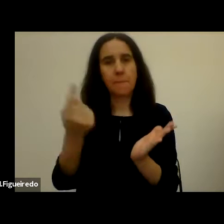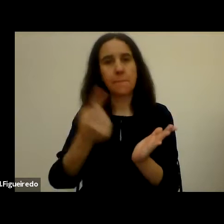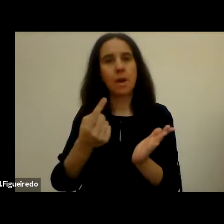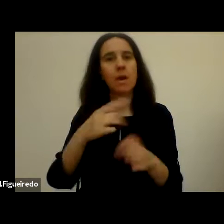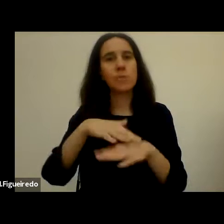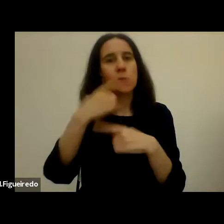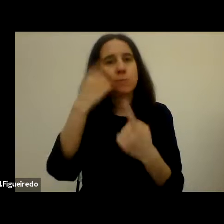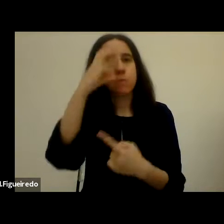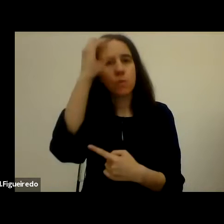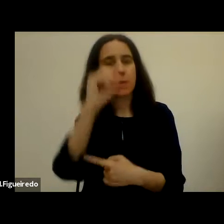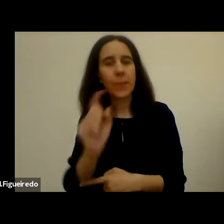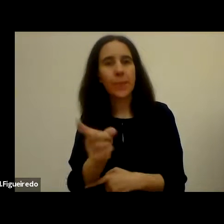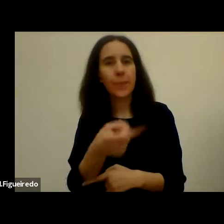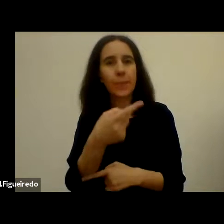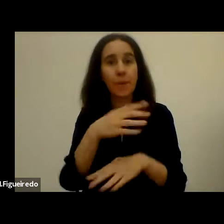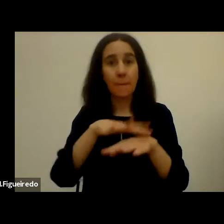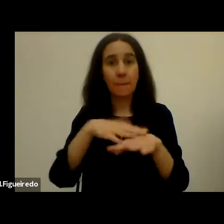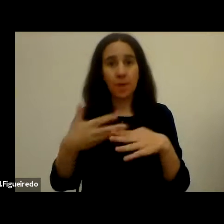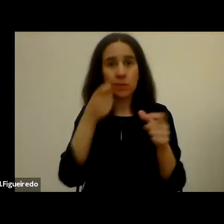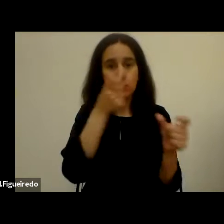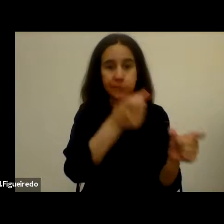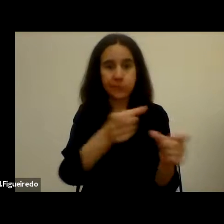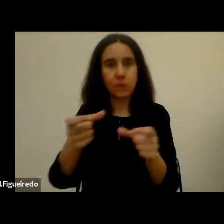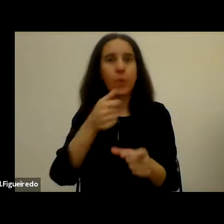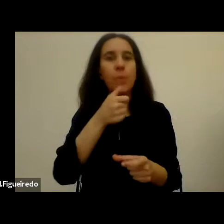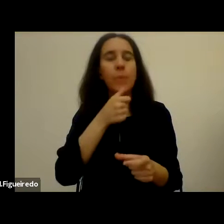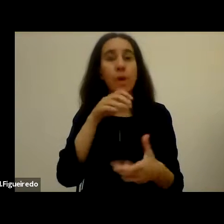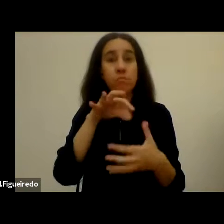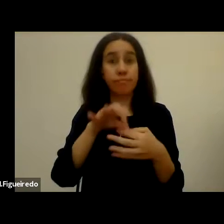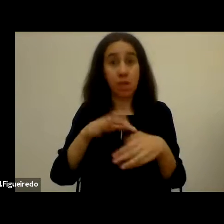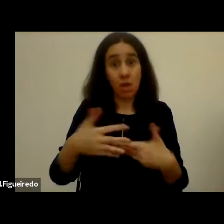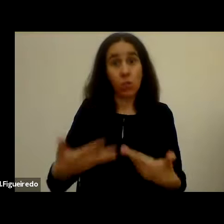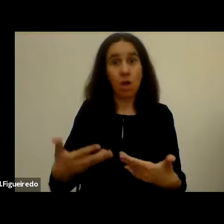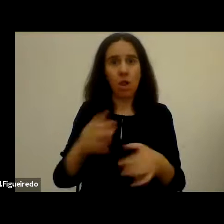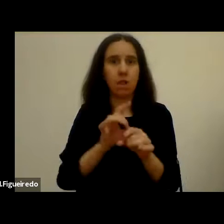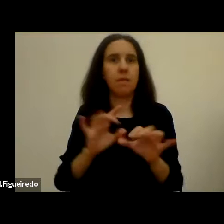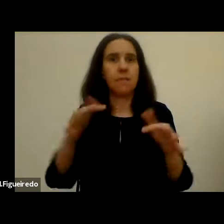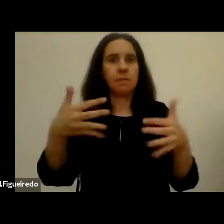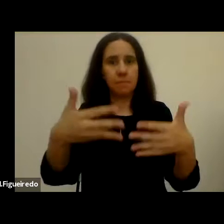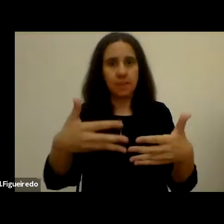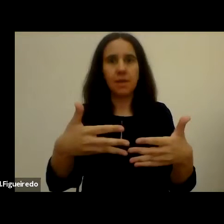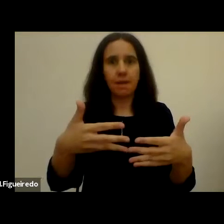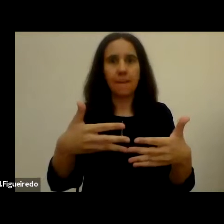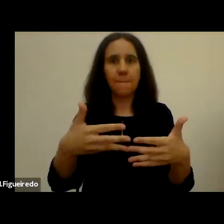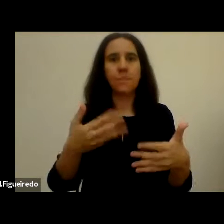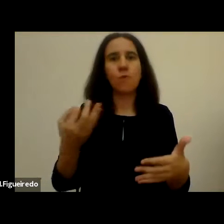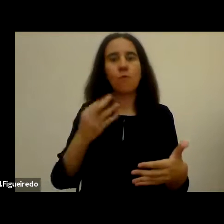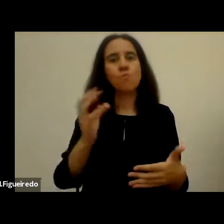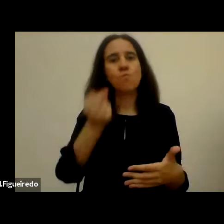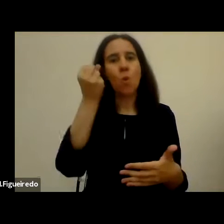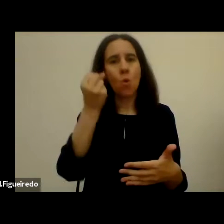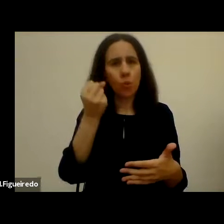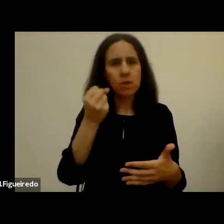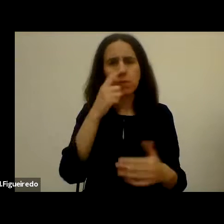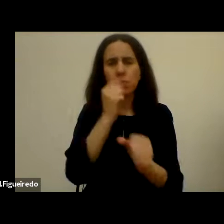Pública estabelecer planos de contingência no âmbito da atual pandemia, conseguimos fazer com que todos